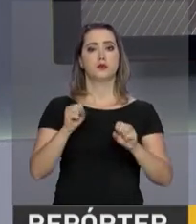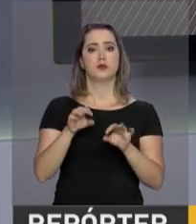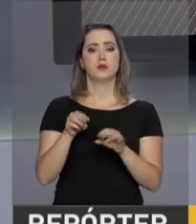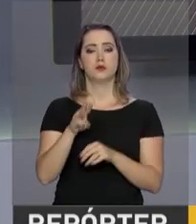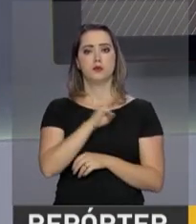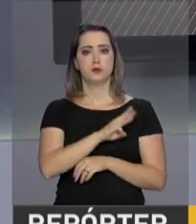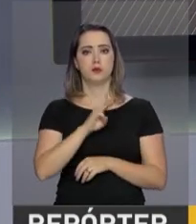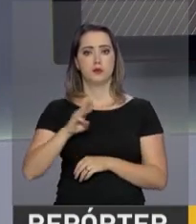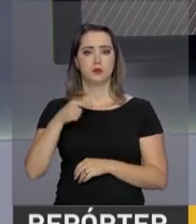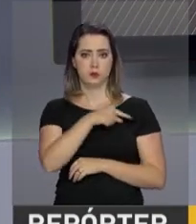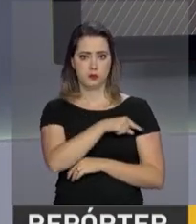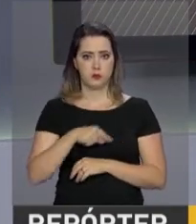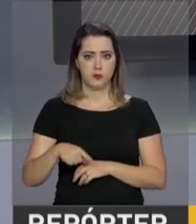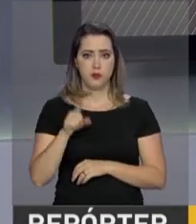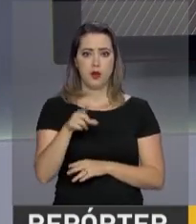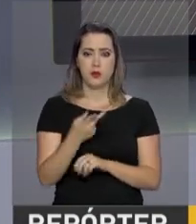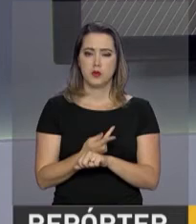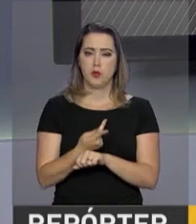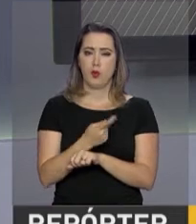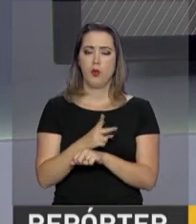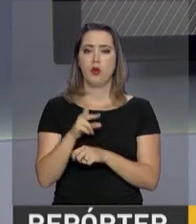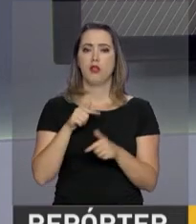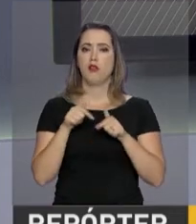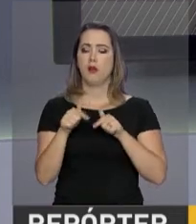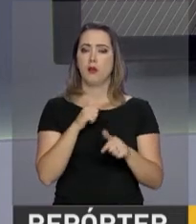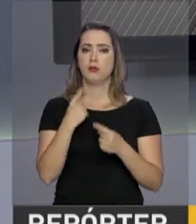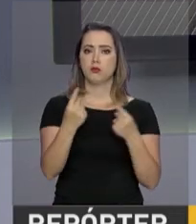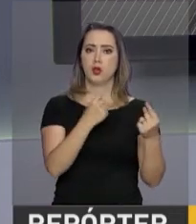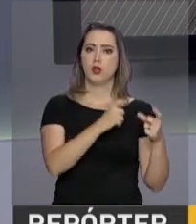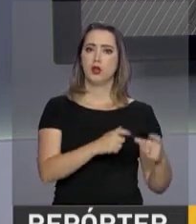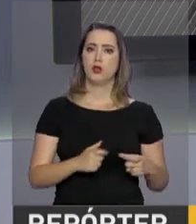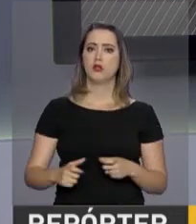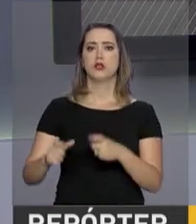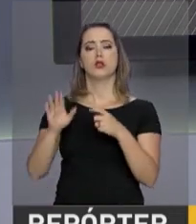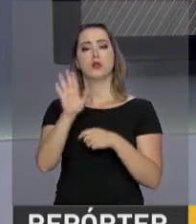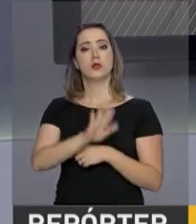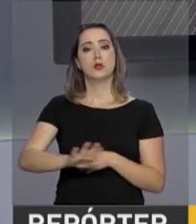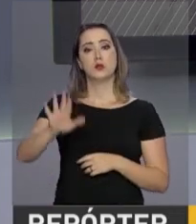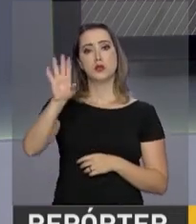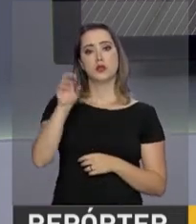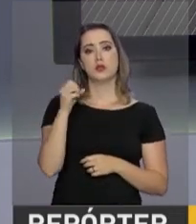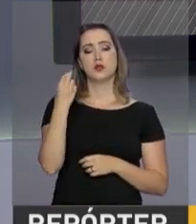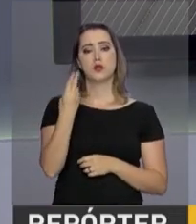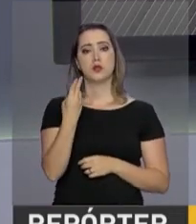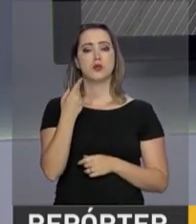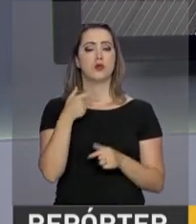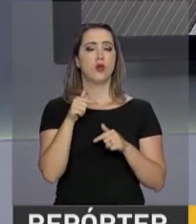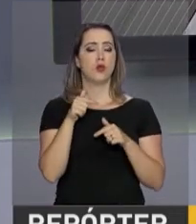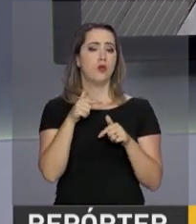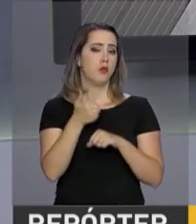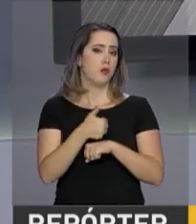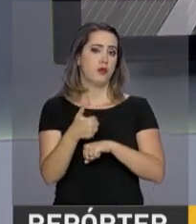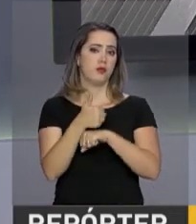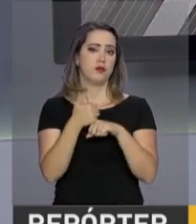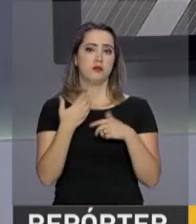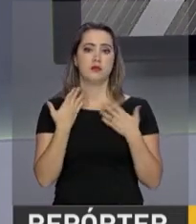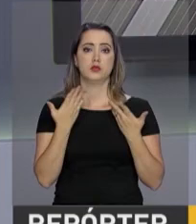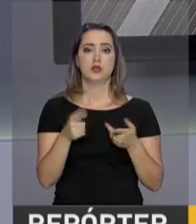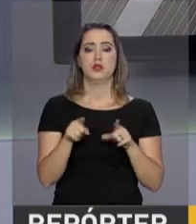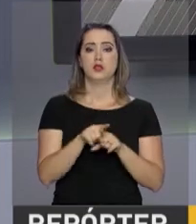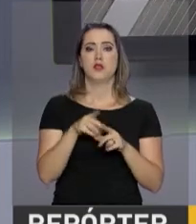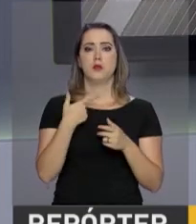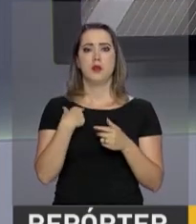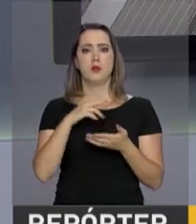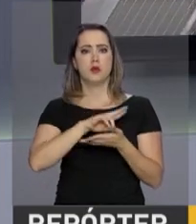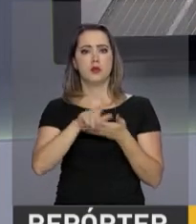sua tela, é possível fazer buscas por vagas em cada unidade da federação ou por cargo e atividade. Também tem filtros